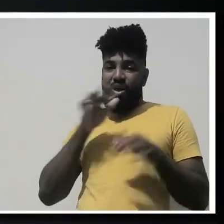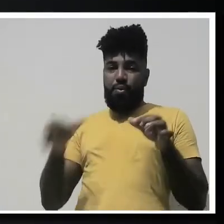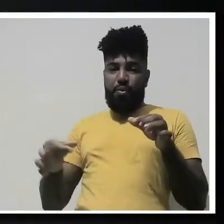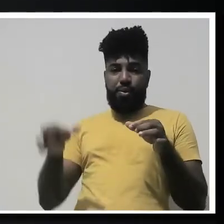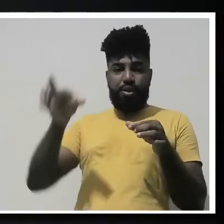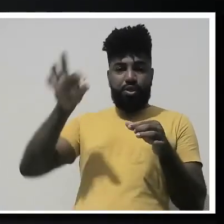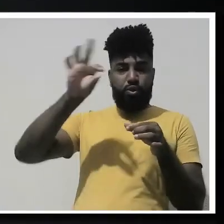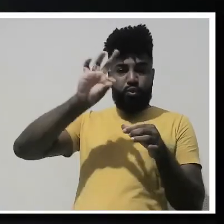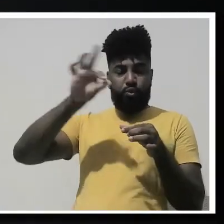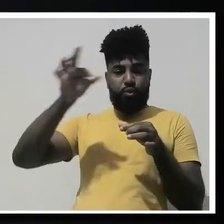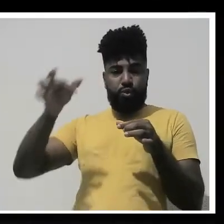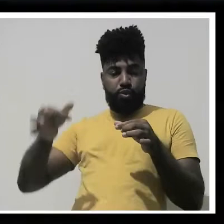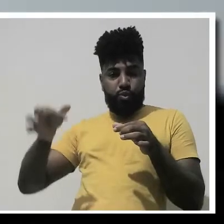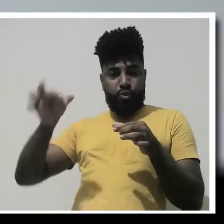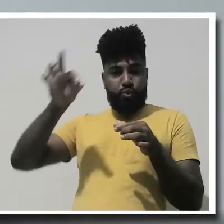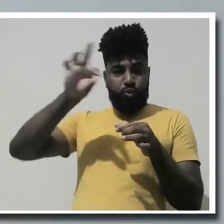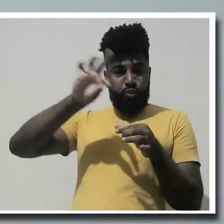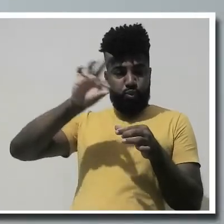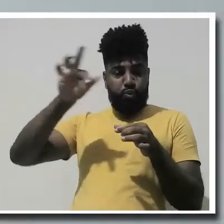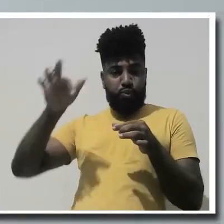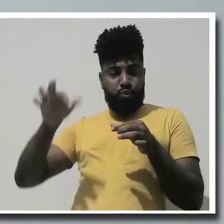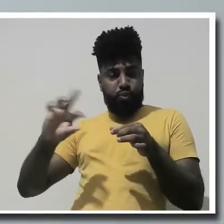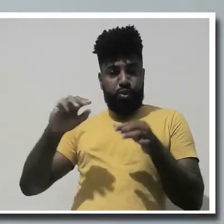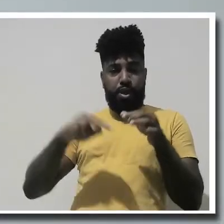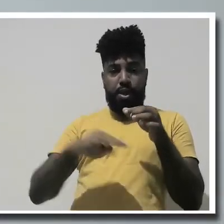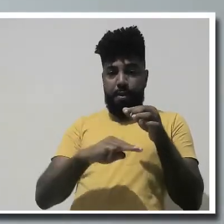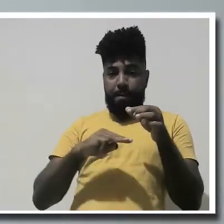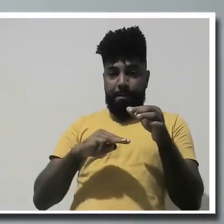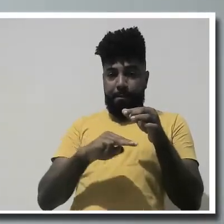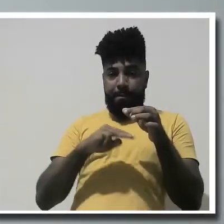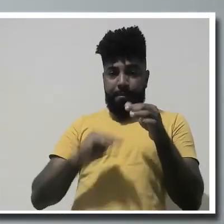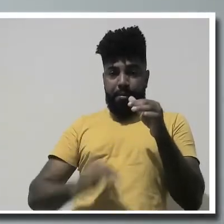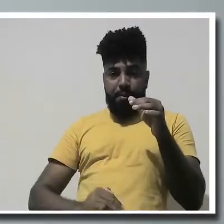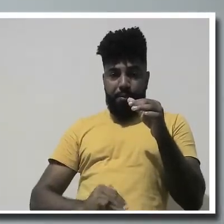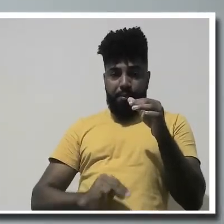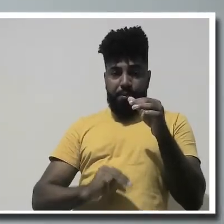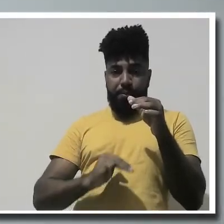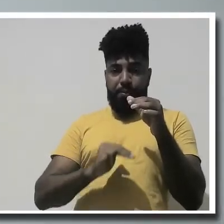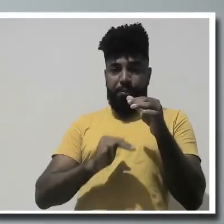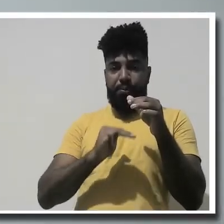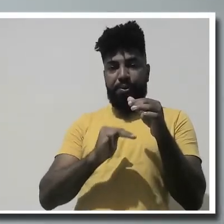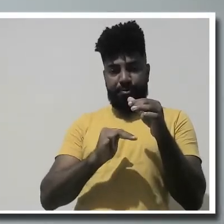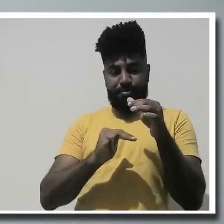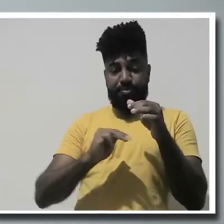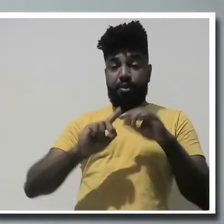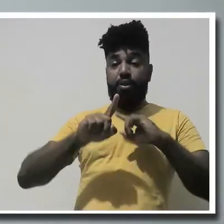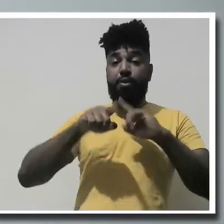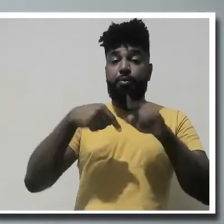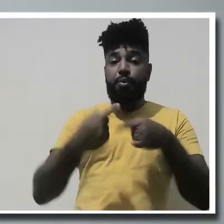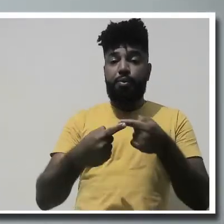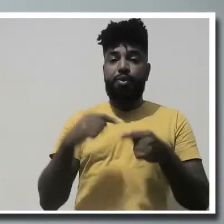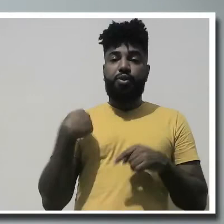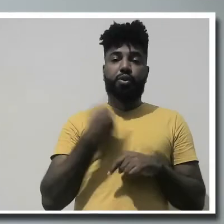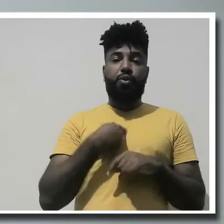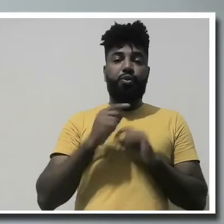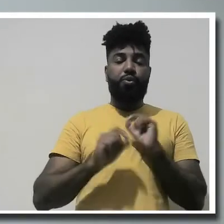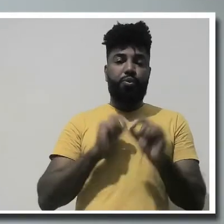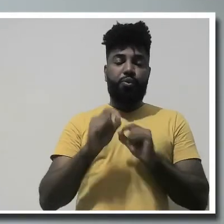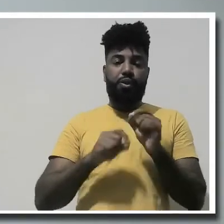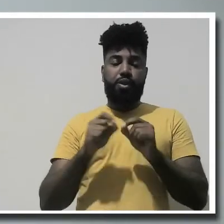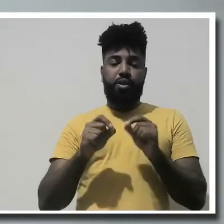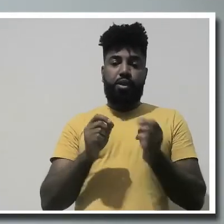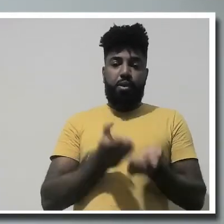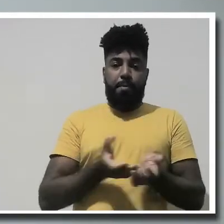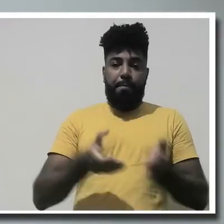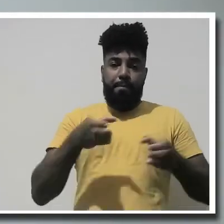e ir gotejando a água até atingir o menisco. Aqui nós fomos gotejando lentamente até atingir. E depois de